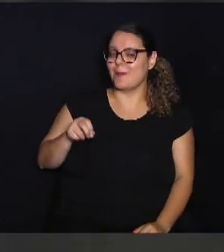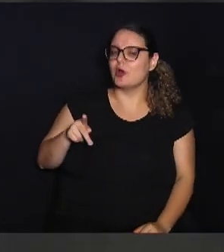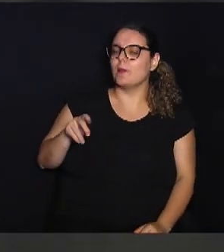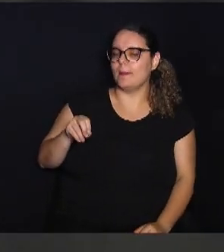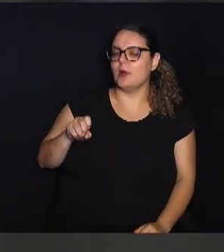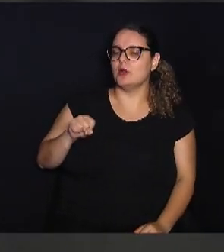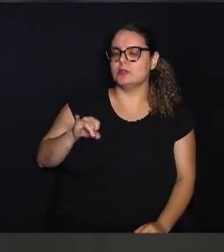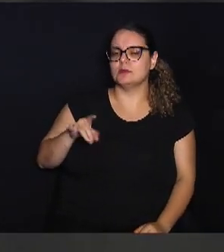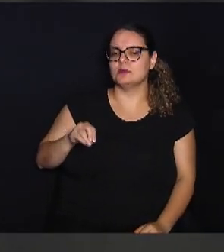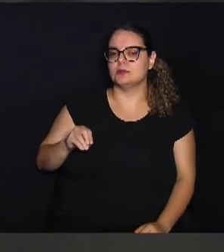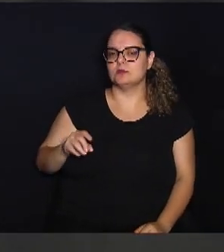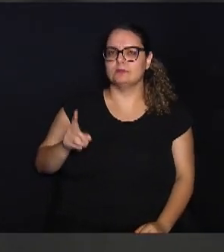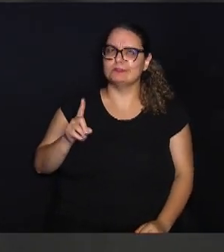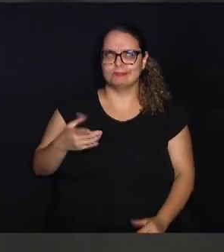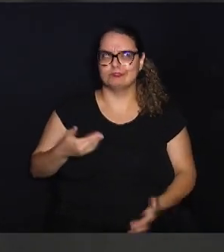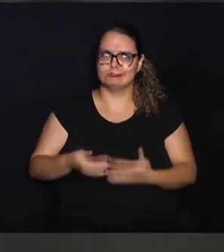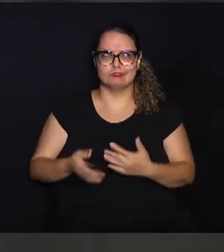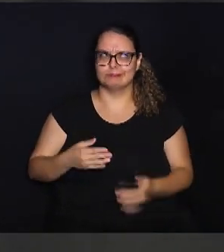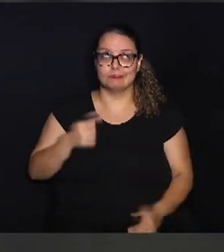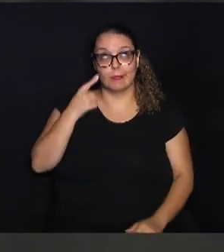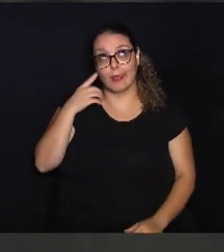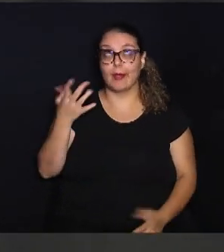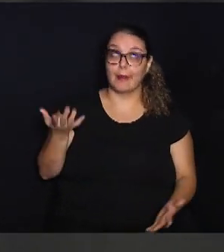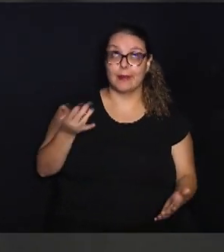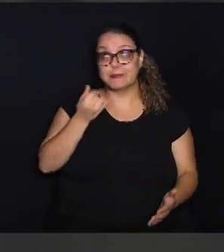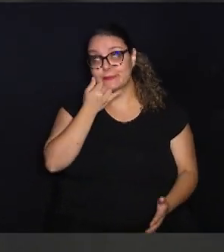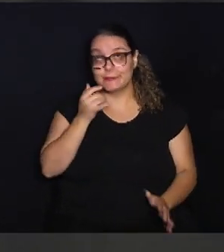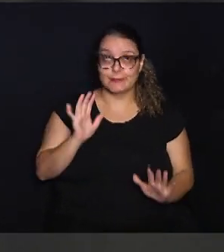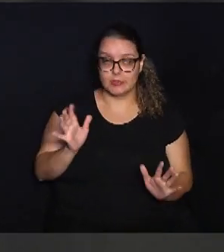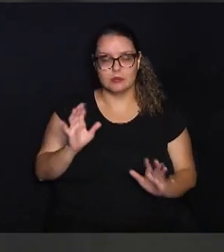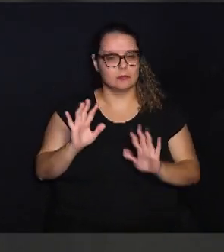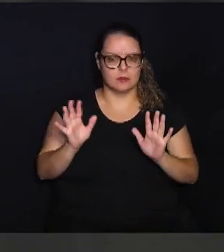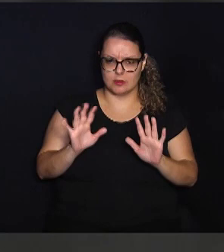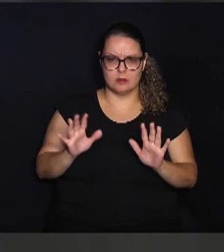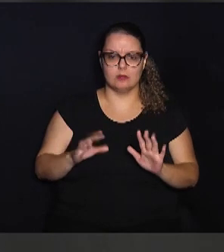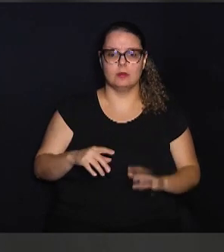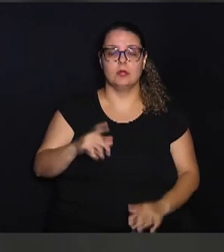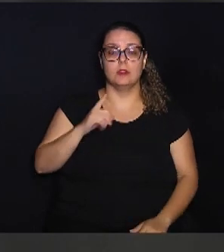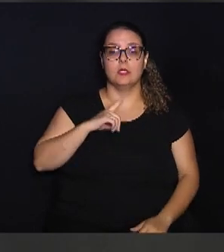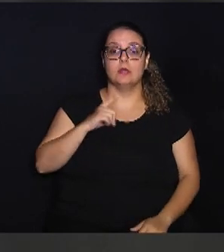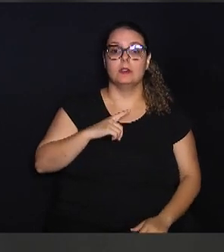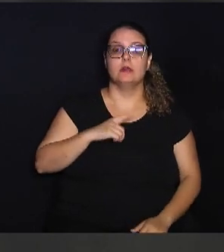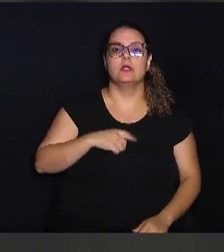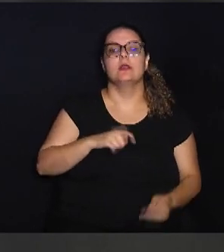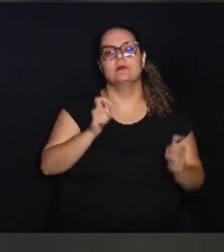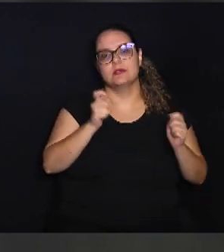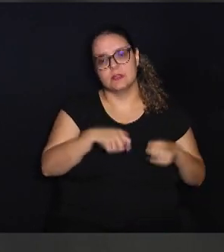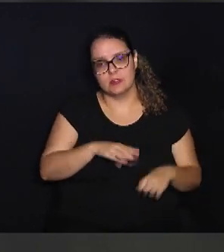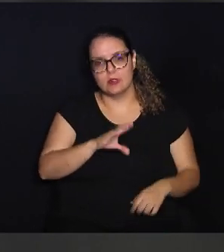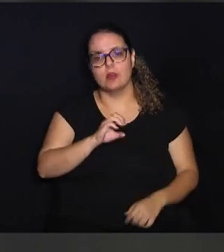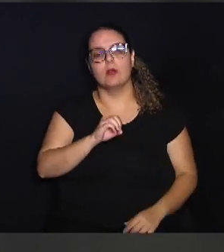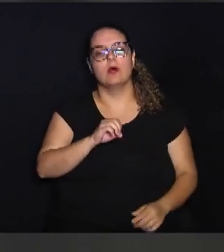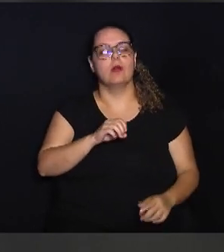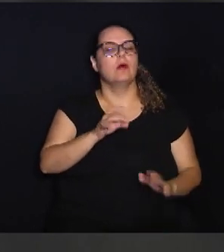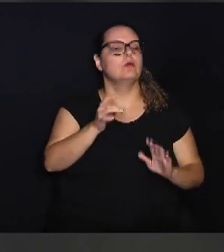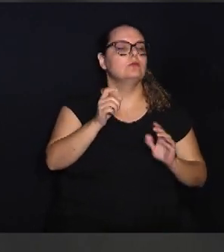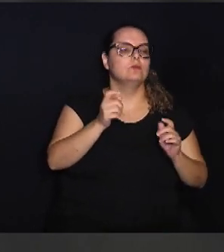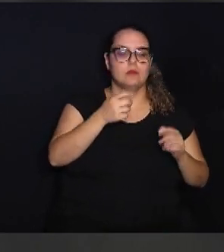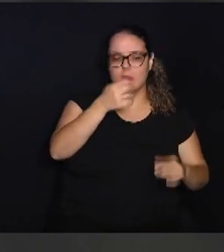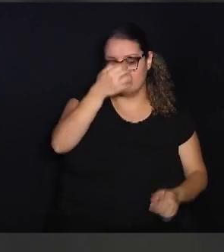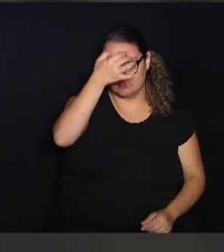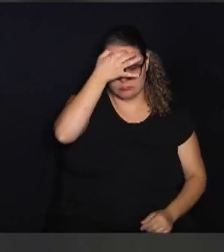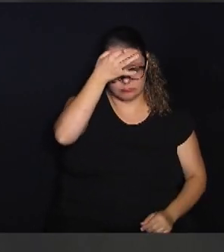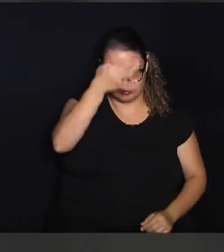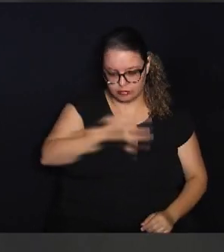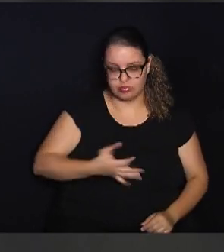toa. Lógico, tem ineficiência, incompetência, tudo que é ência, mas na raiz do problema o sistema é